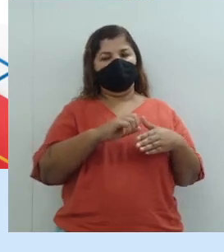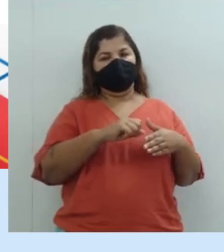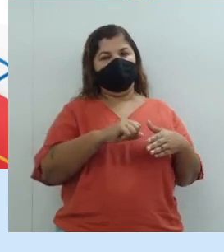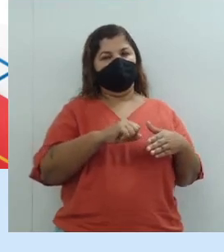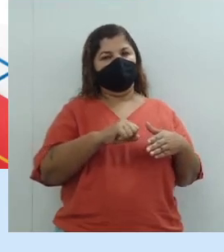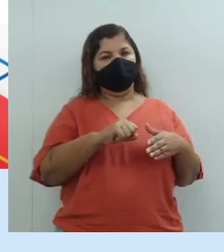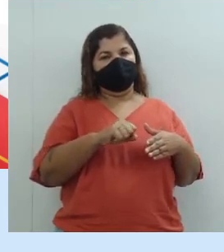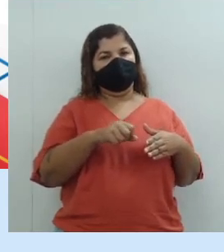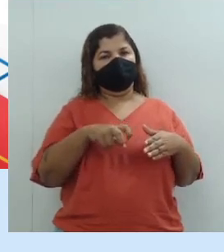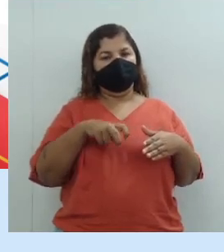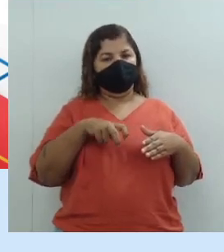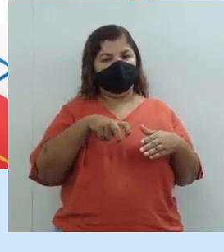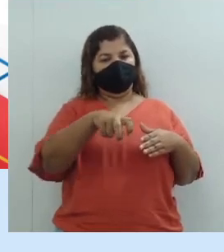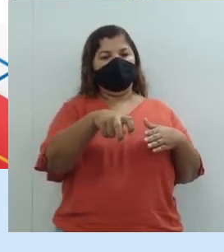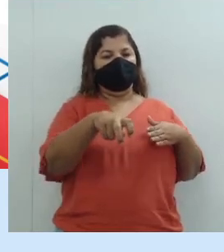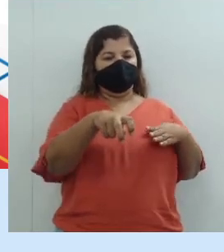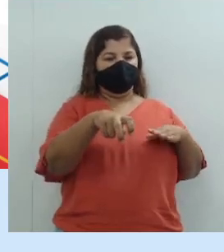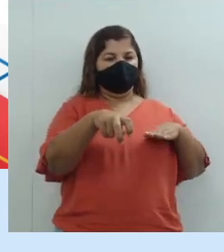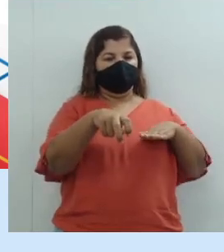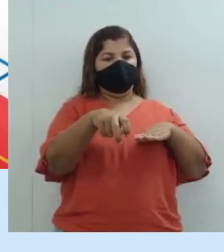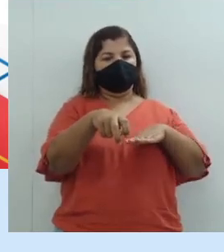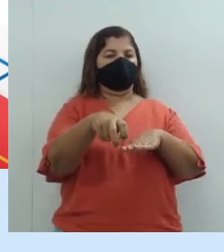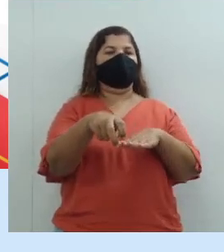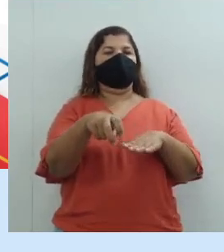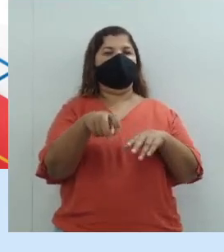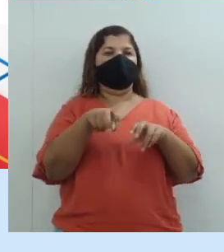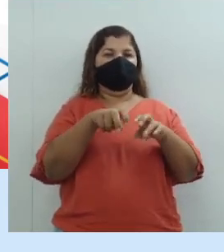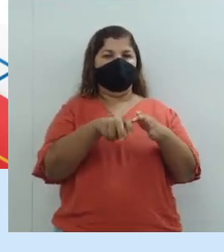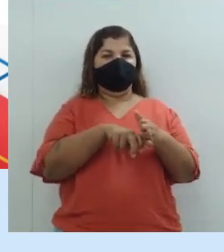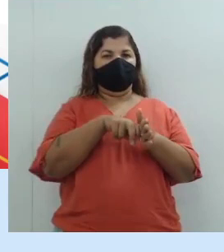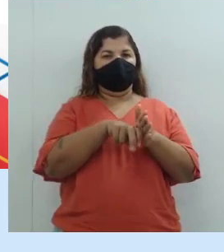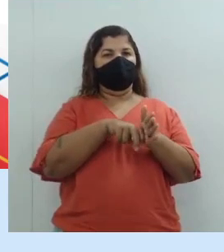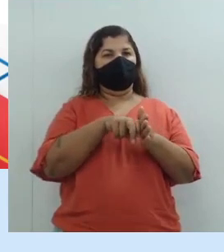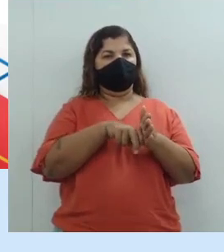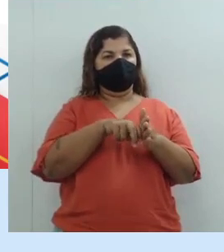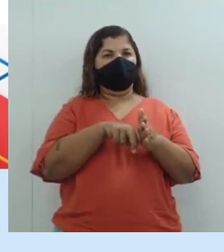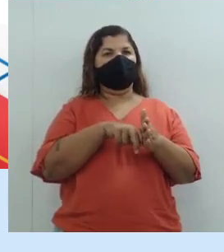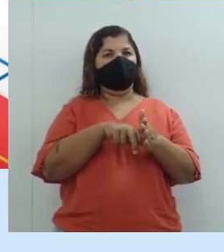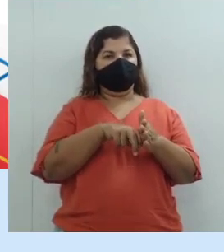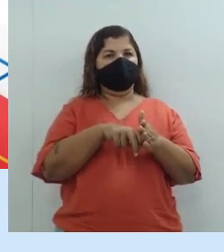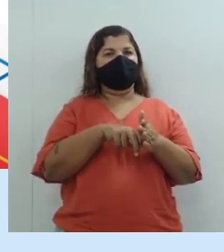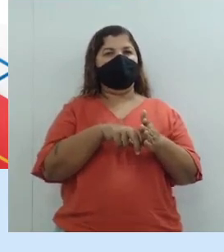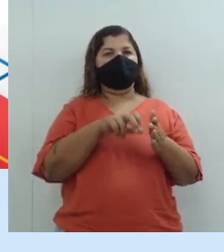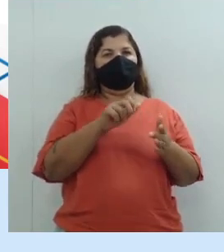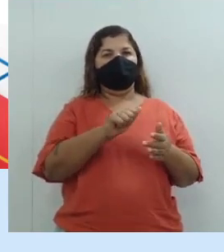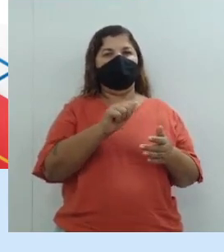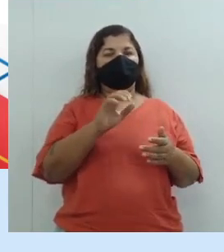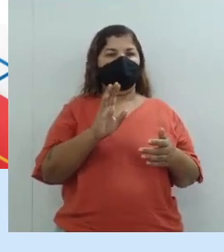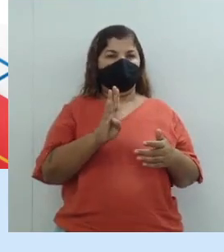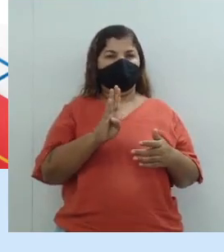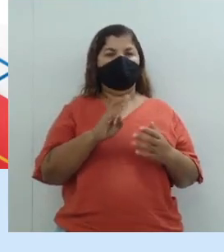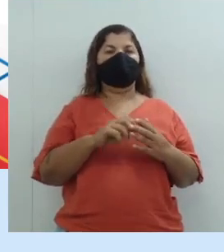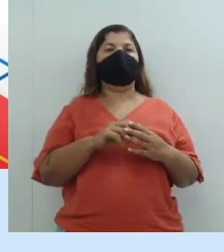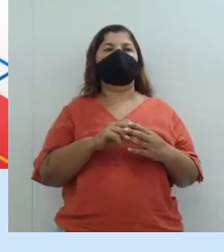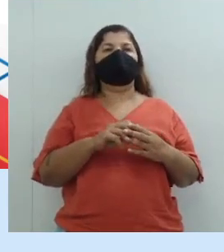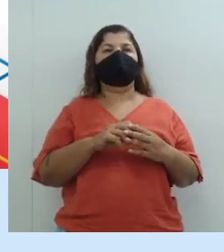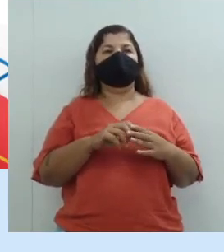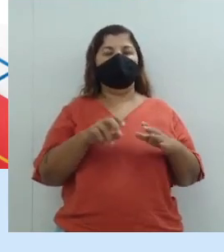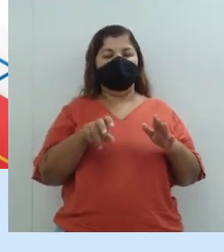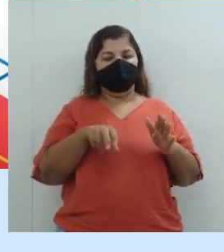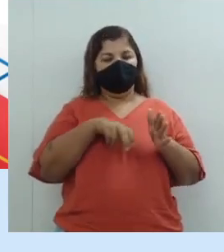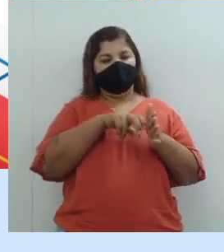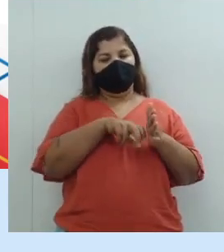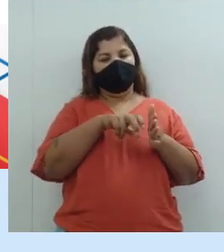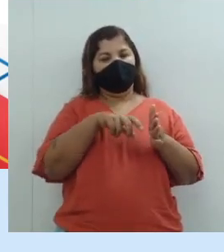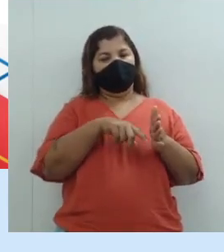ele vai puxar a carroça. E essa força a gente está chamando aí que o cavalo puxa a carroça de força AB. E já a carroça, ela vai